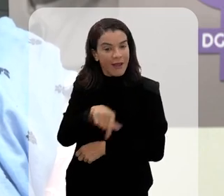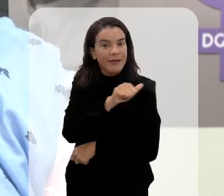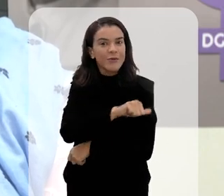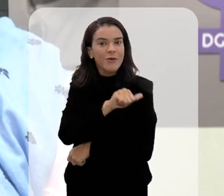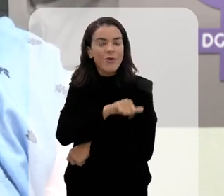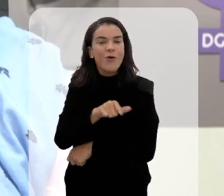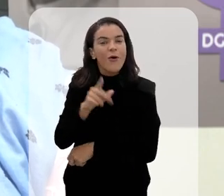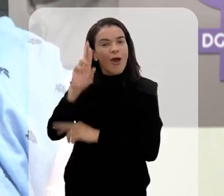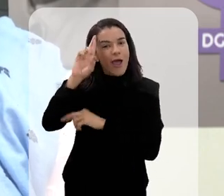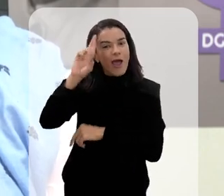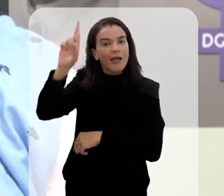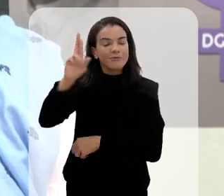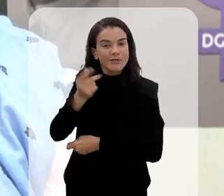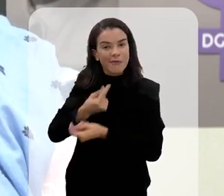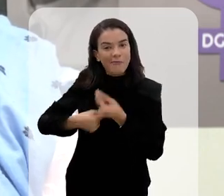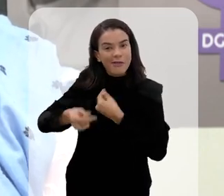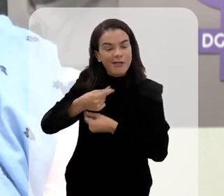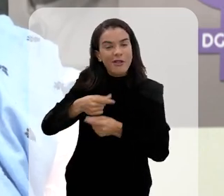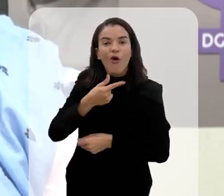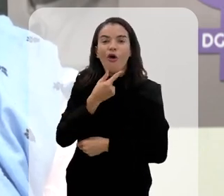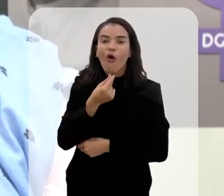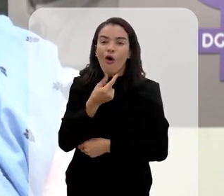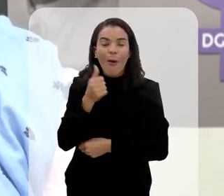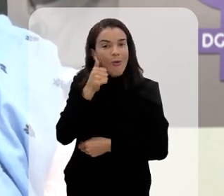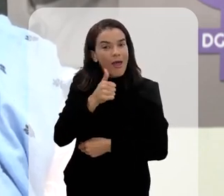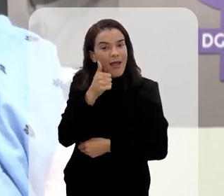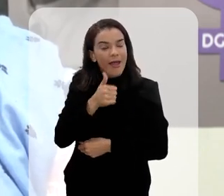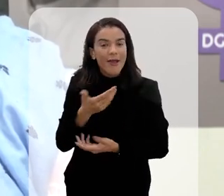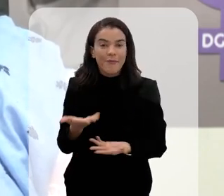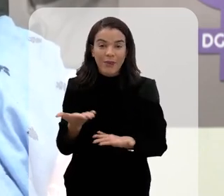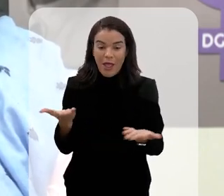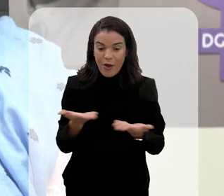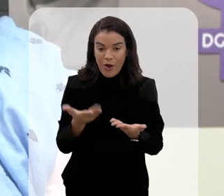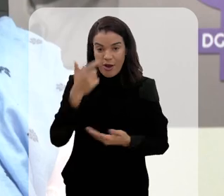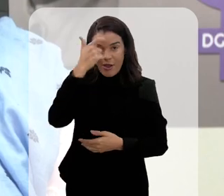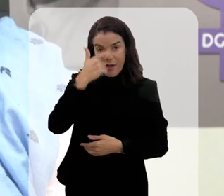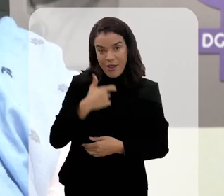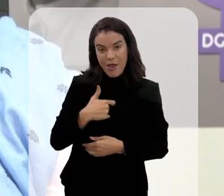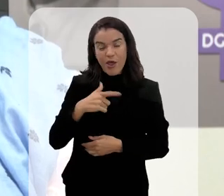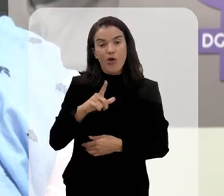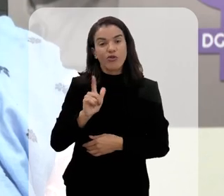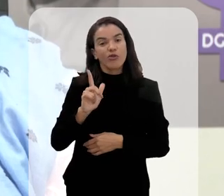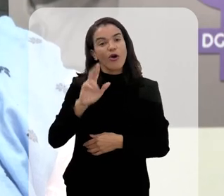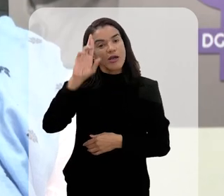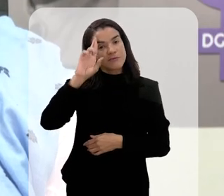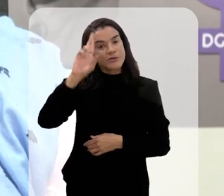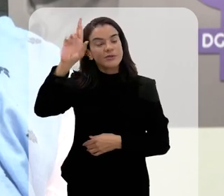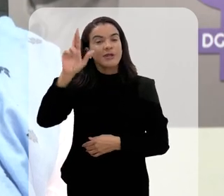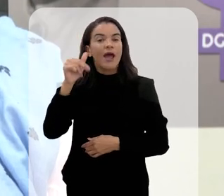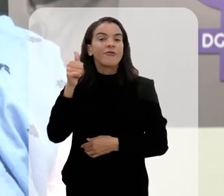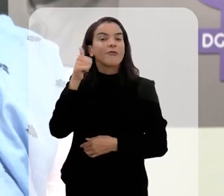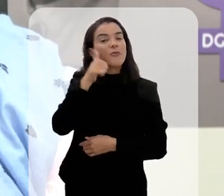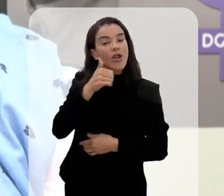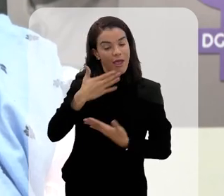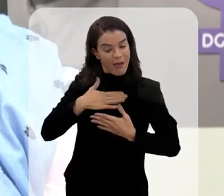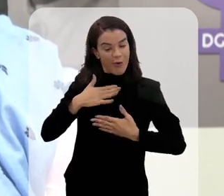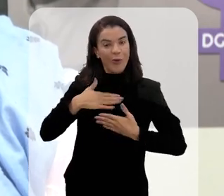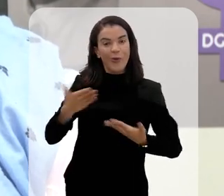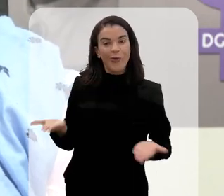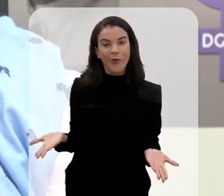uma tesoureira, né? Eu já Perfeito. fui vice-presidente, hoje eu estou nessa função do interreligioso,